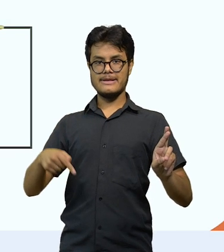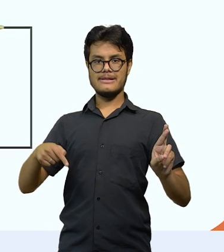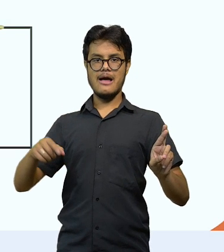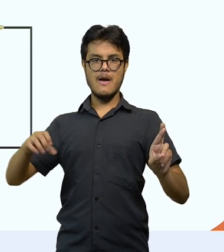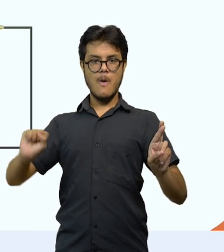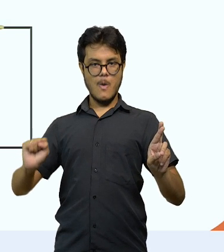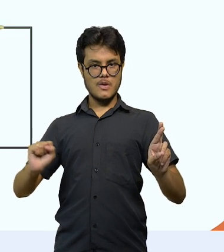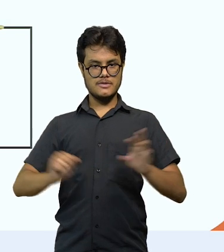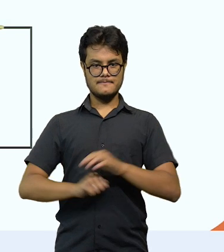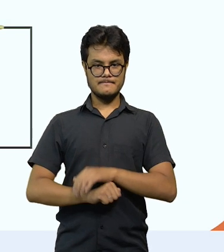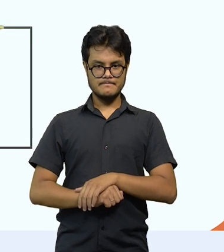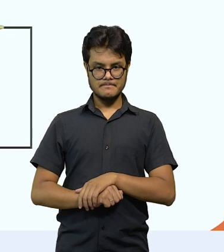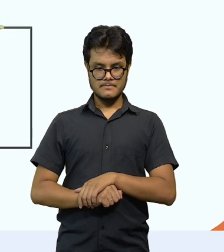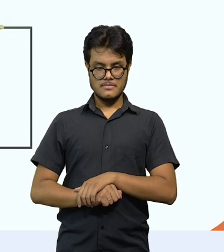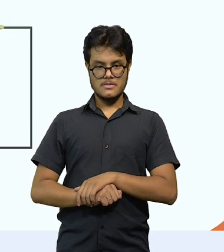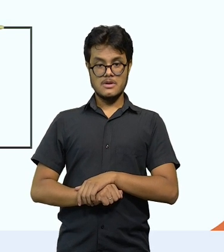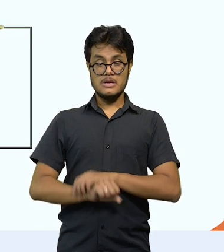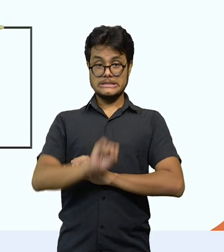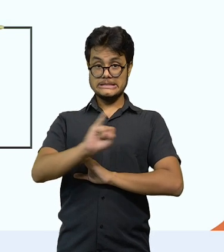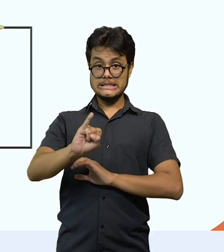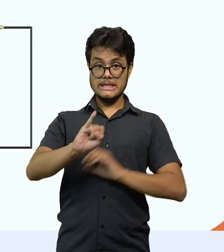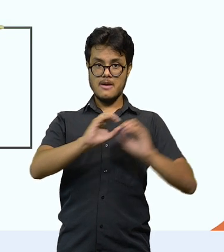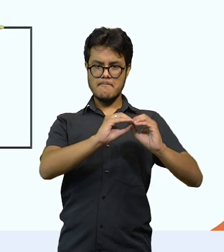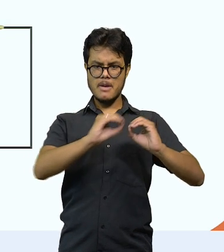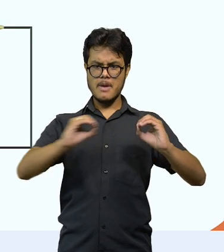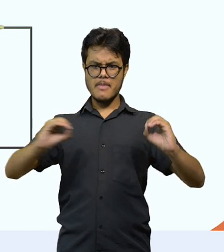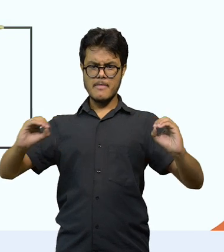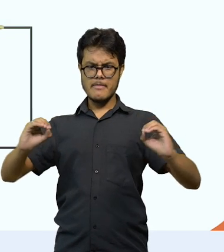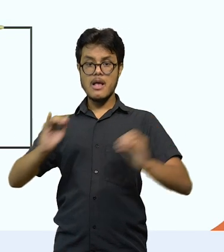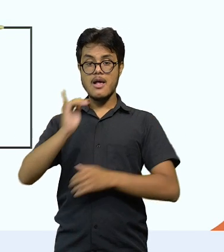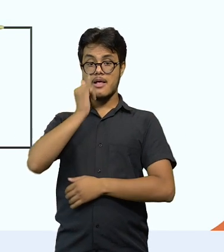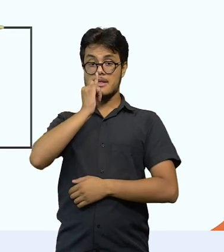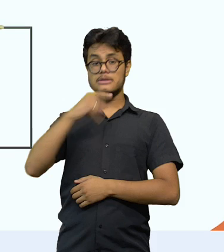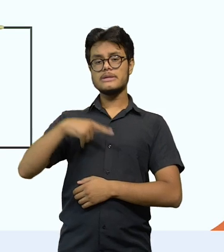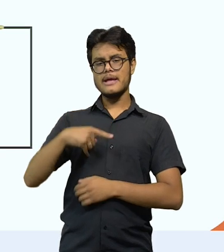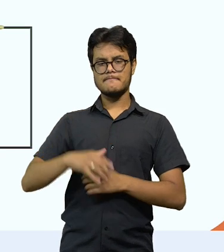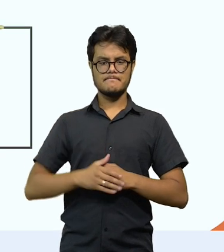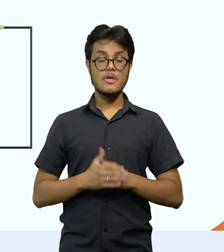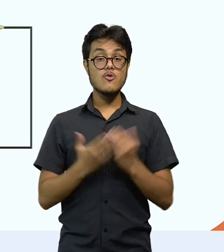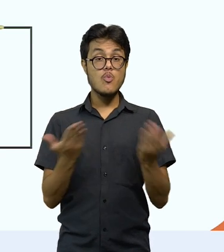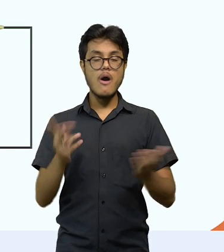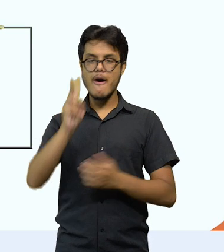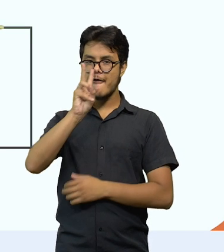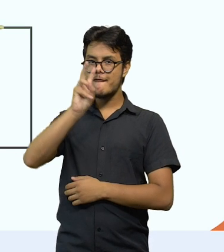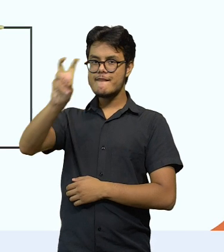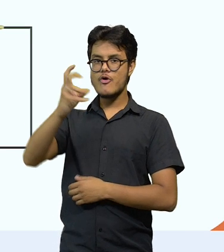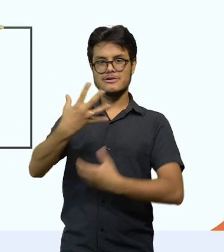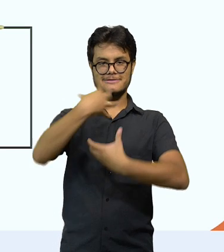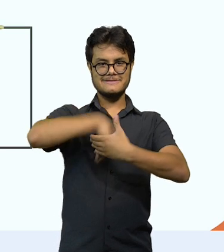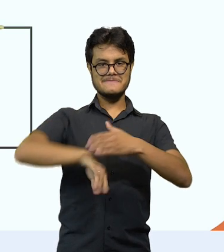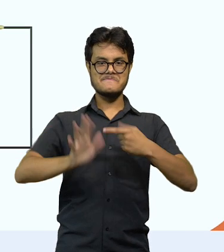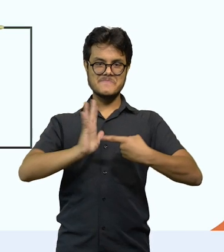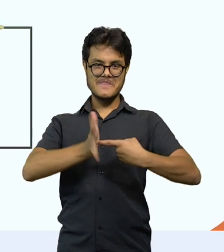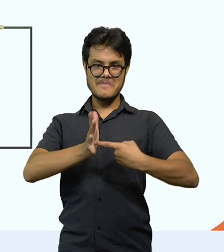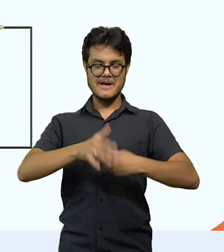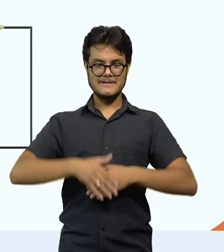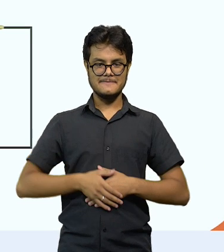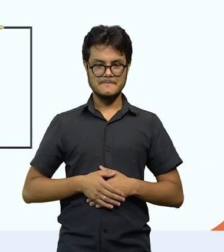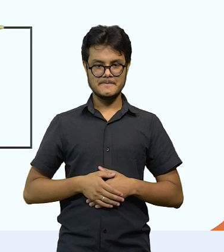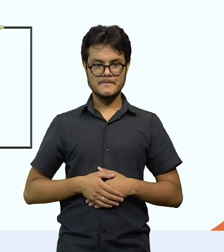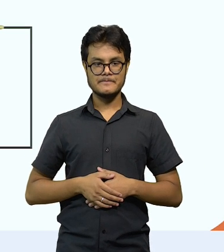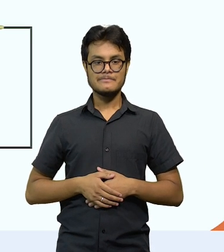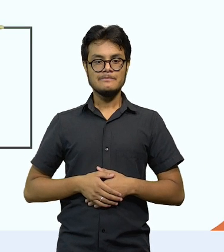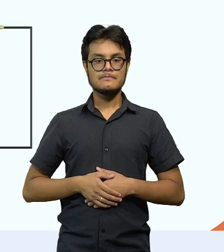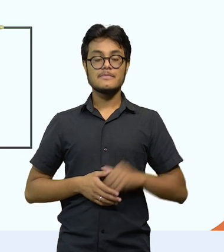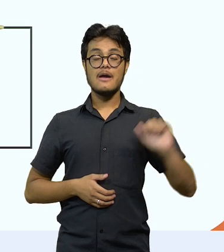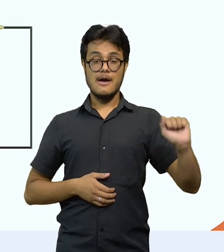corrente elétrica de intensidade 2 amperes circula pelo circuito. A resistência interna desse gerador é igual a